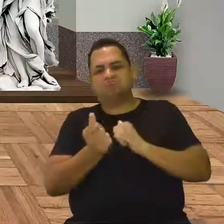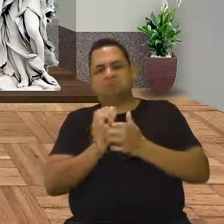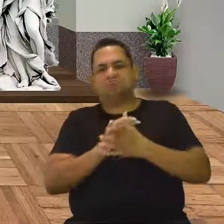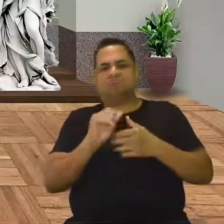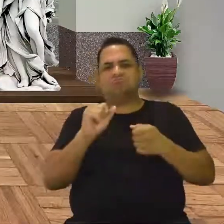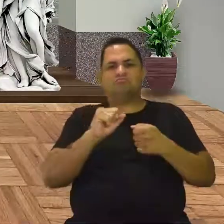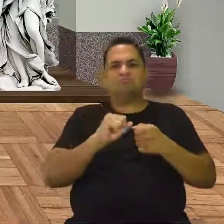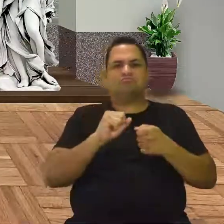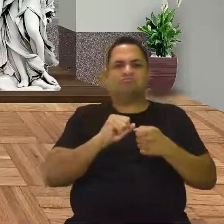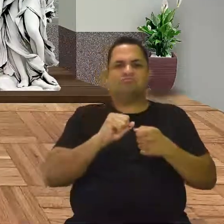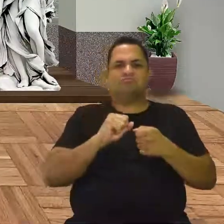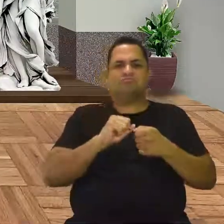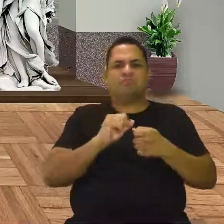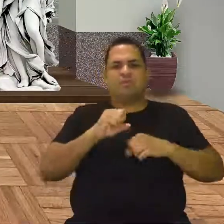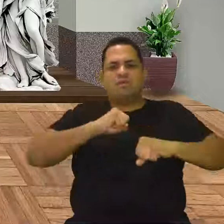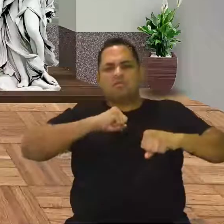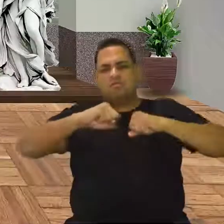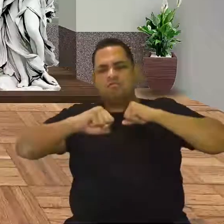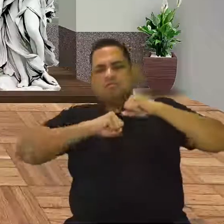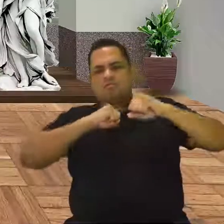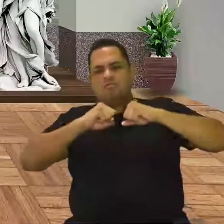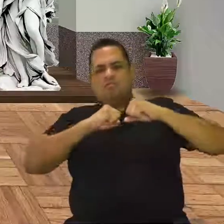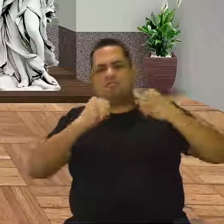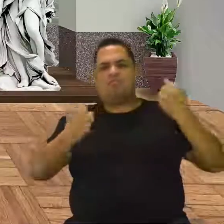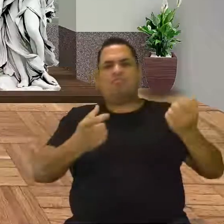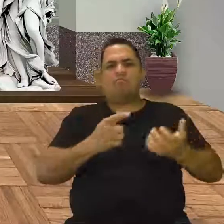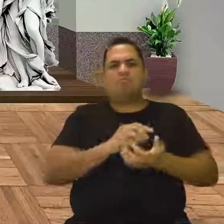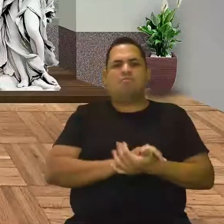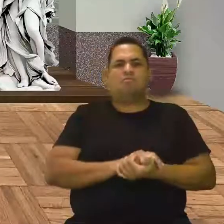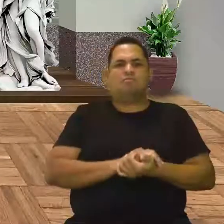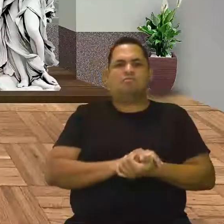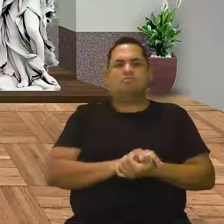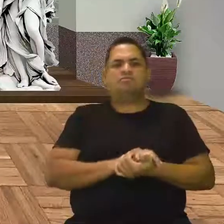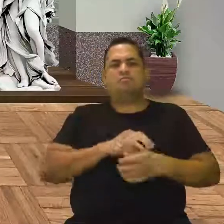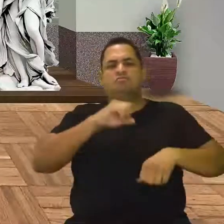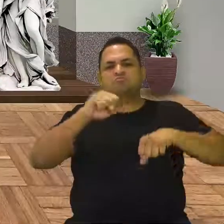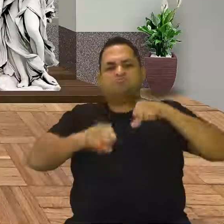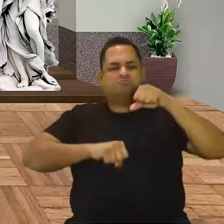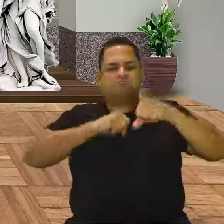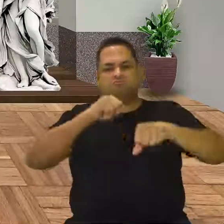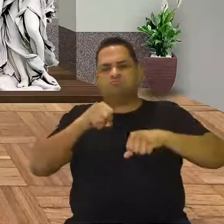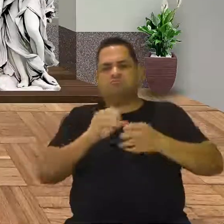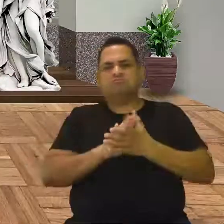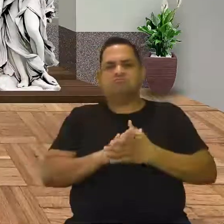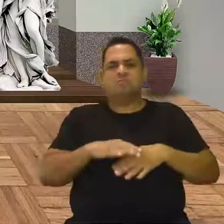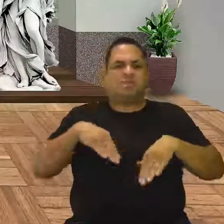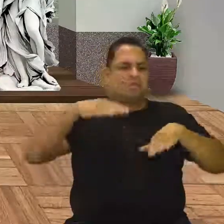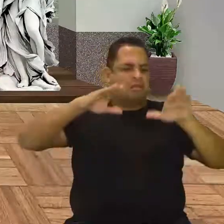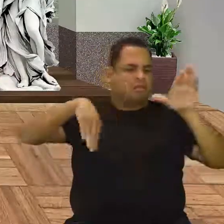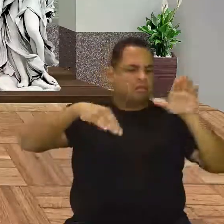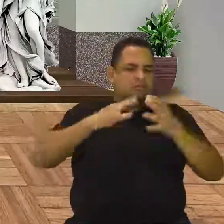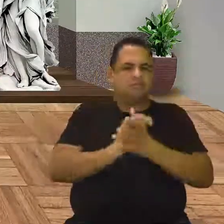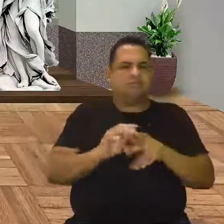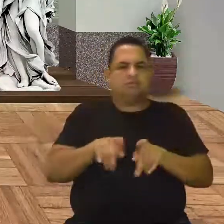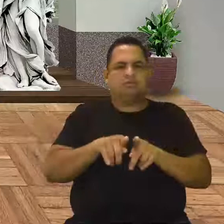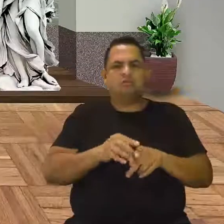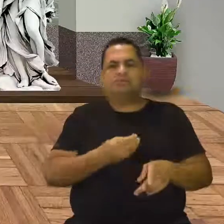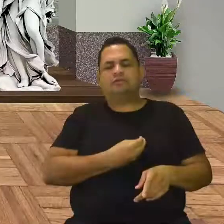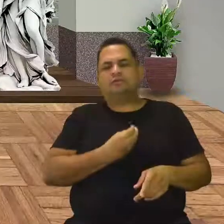fazer uma corrida, um atletismo, um ciclismo, sei lá, uma natação. Viver